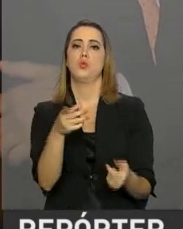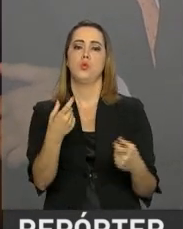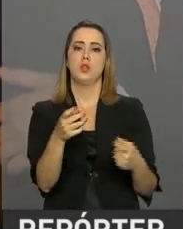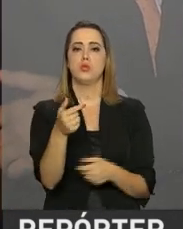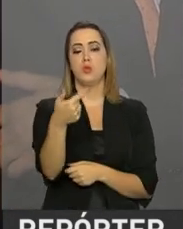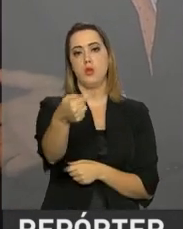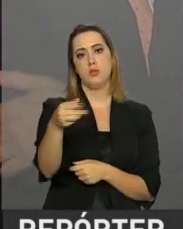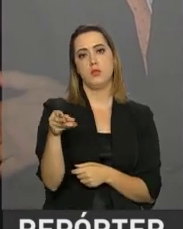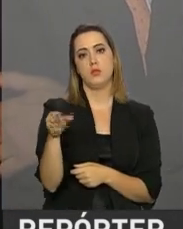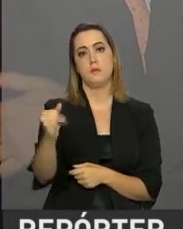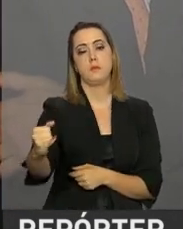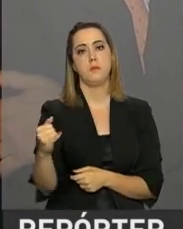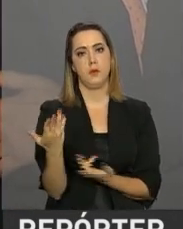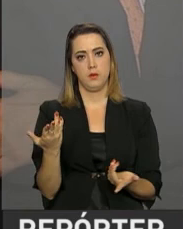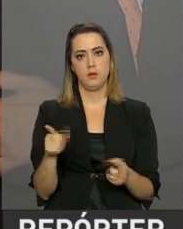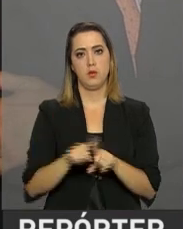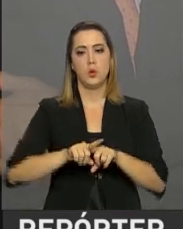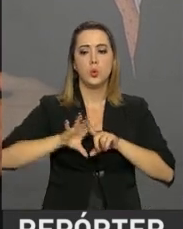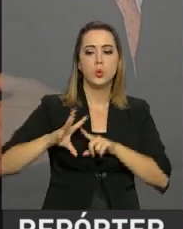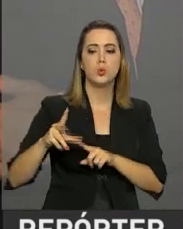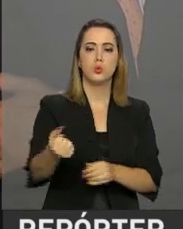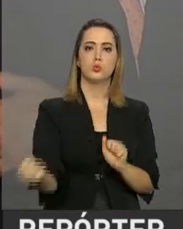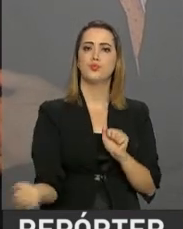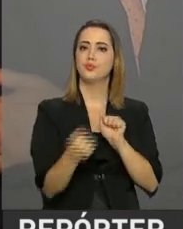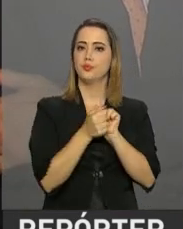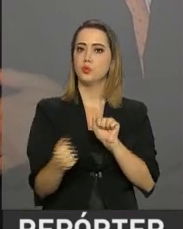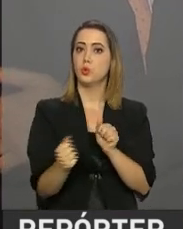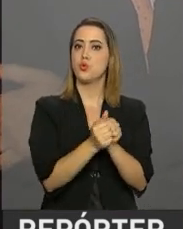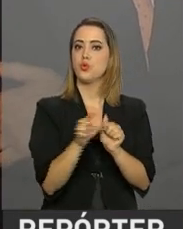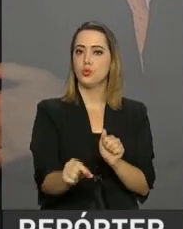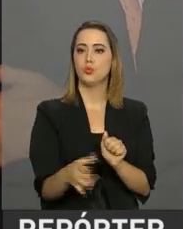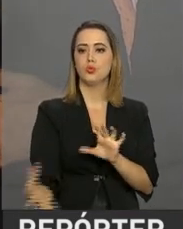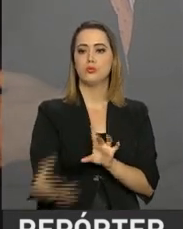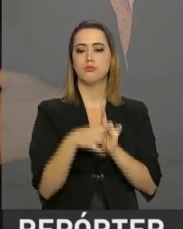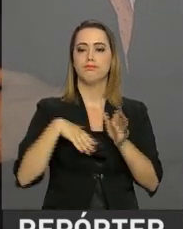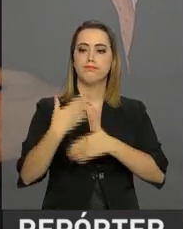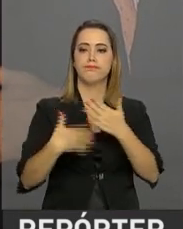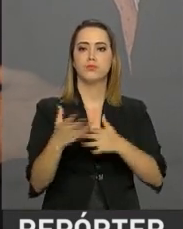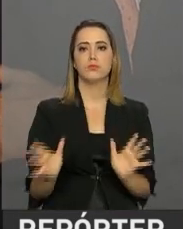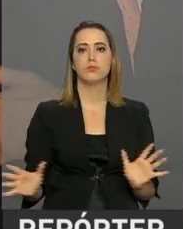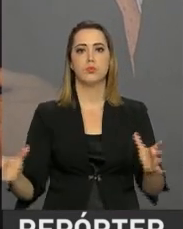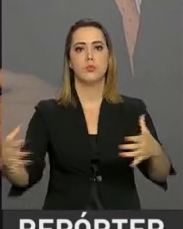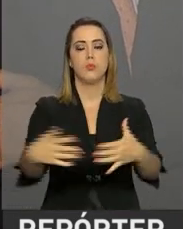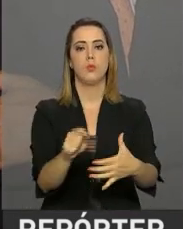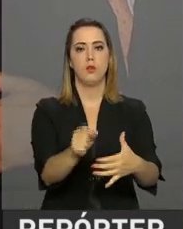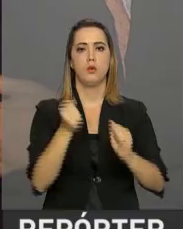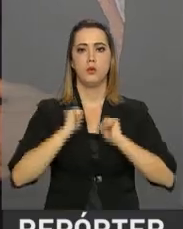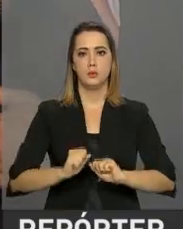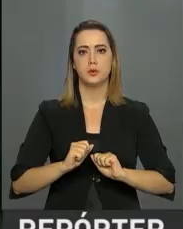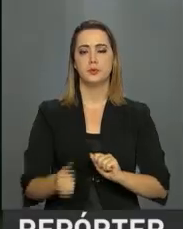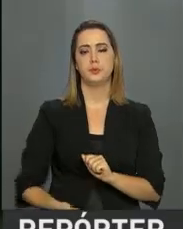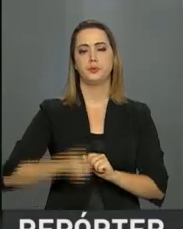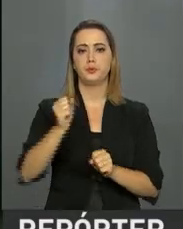7 bilhões liberação é tudo aquilo que isso acaba envolvendo no próprio mercado ampliando após o potencial das